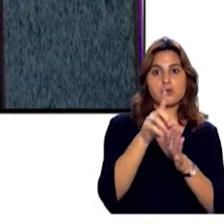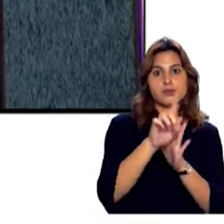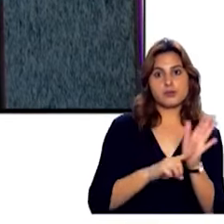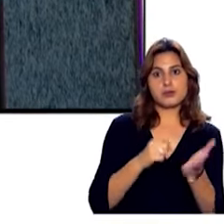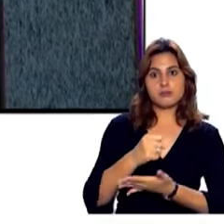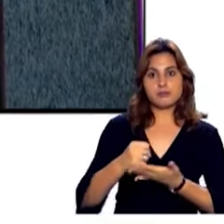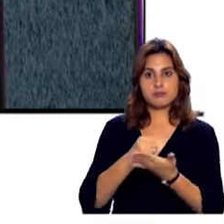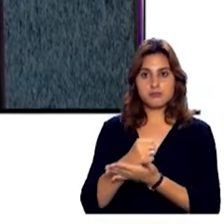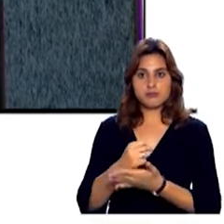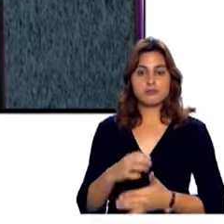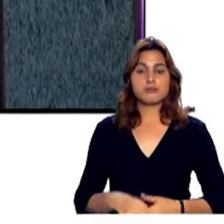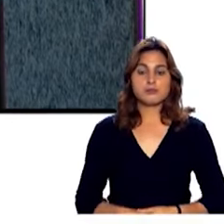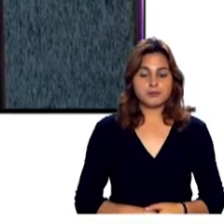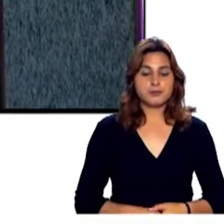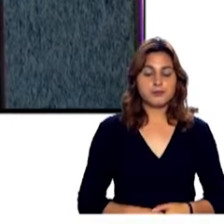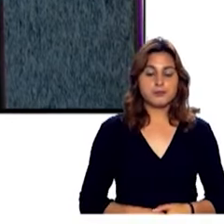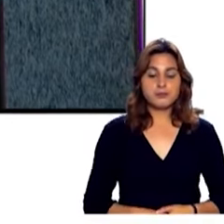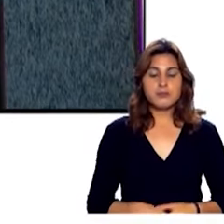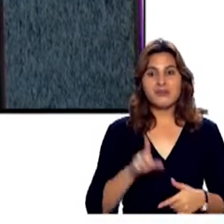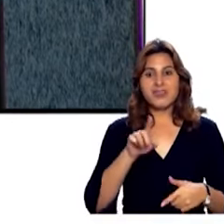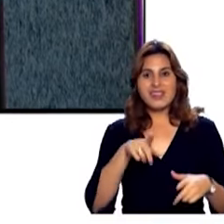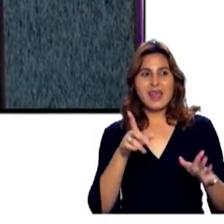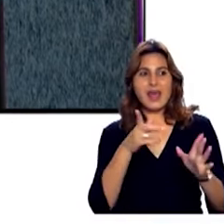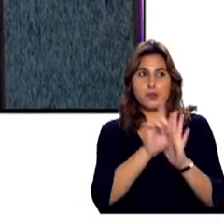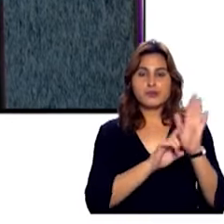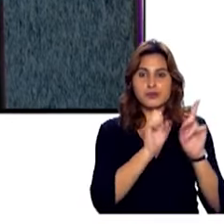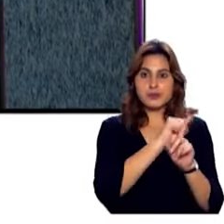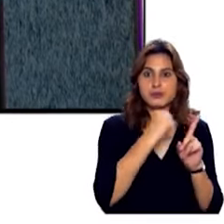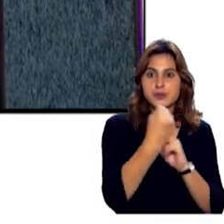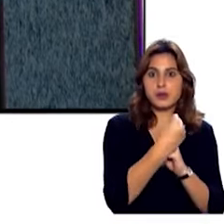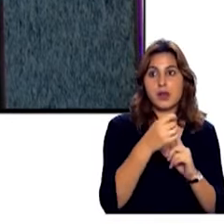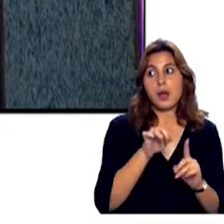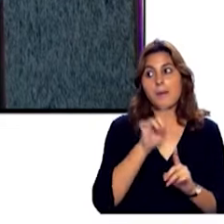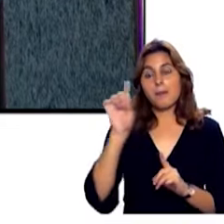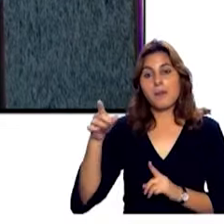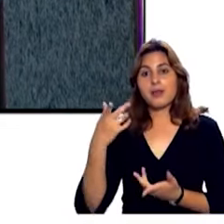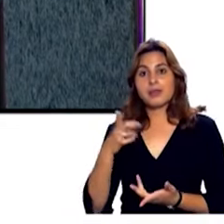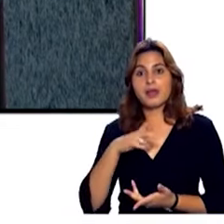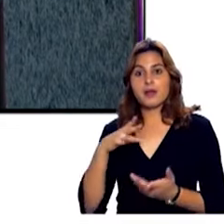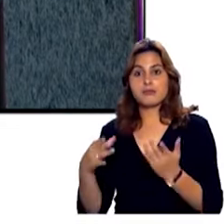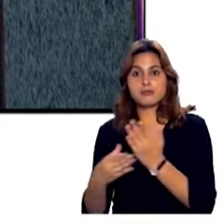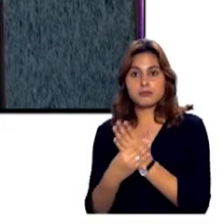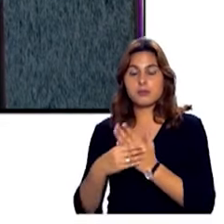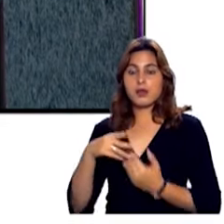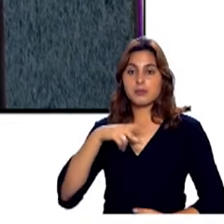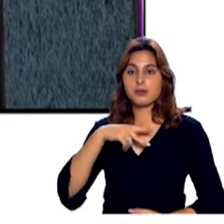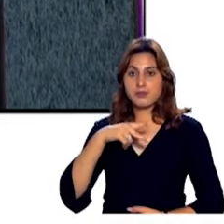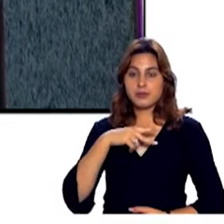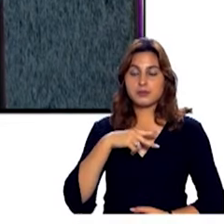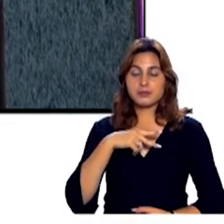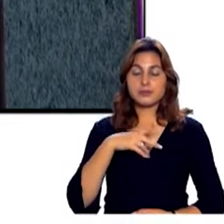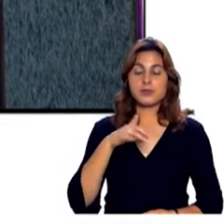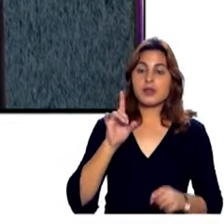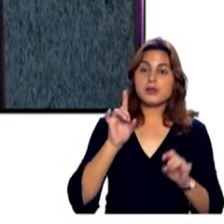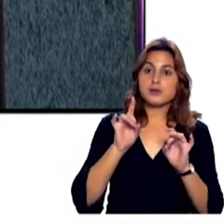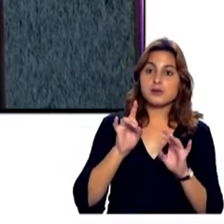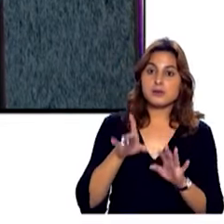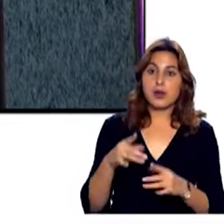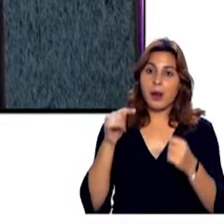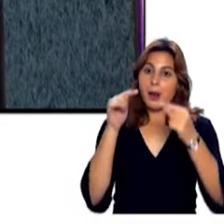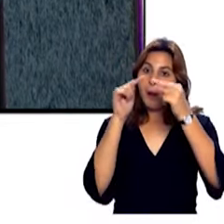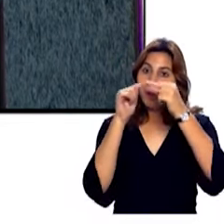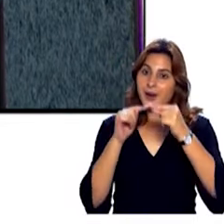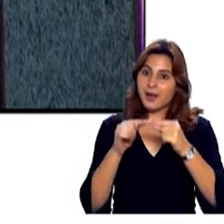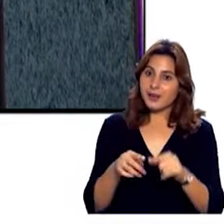daí quando nós estamos diante das relações privadas só cabe pensar em aplicação